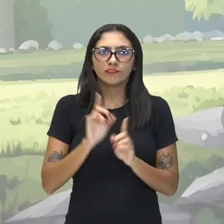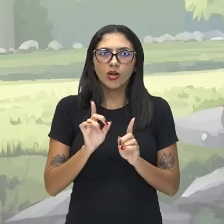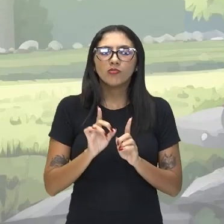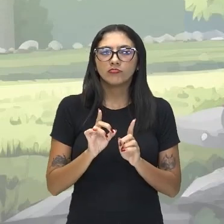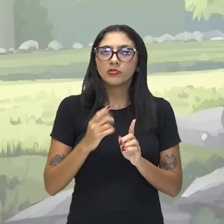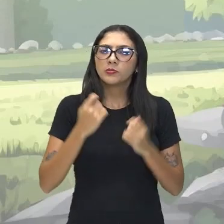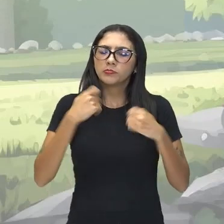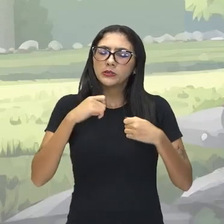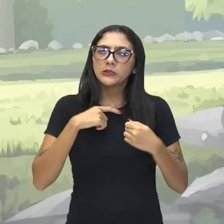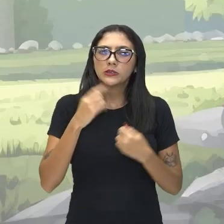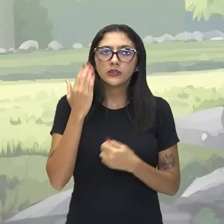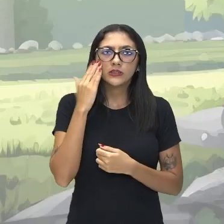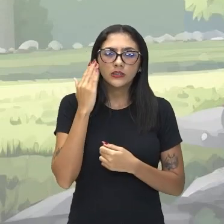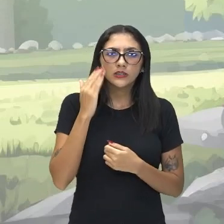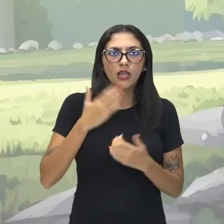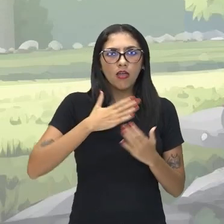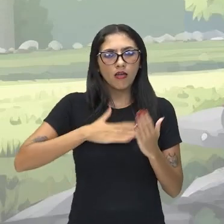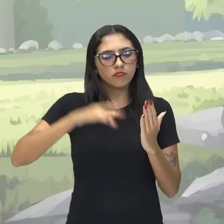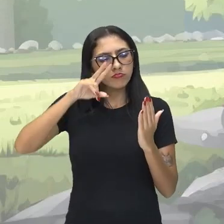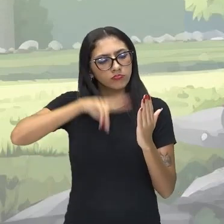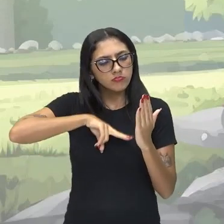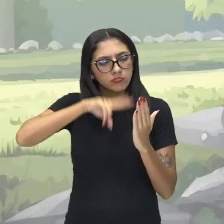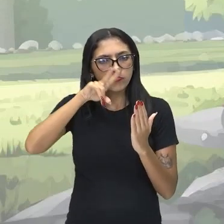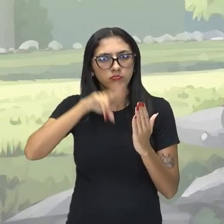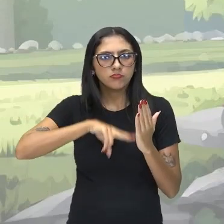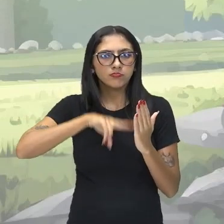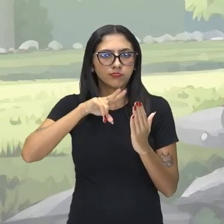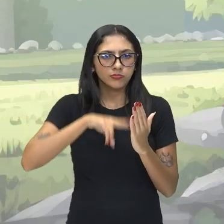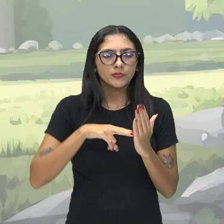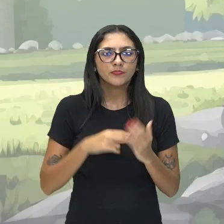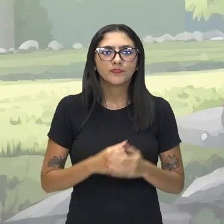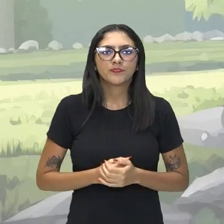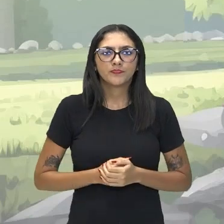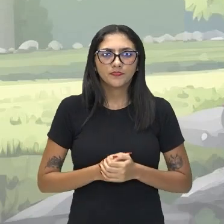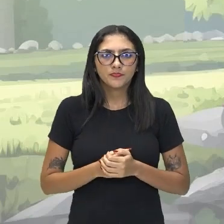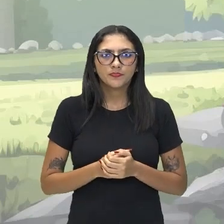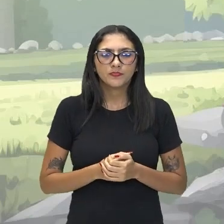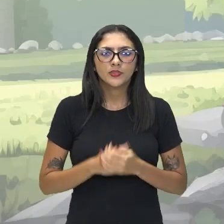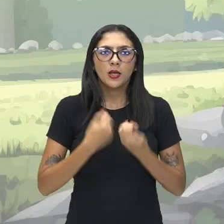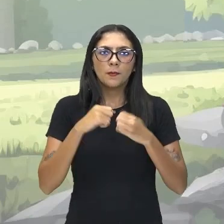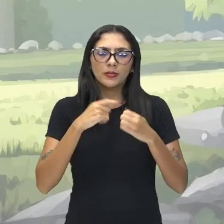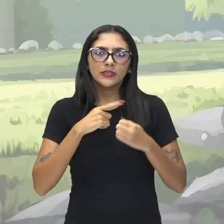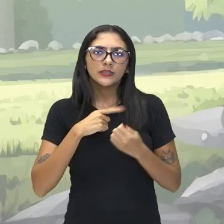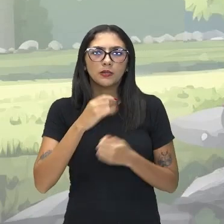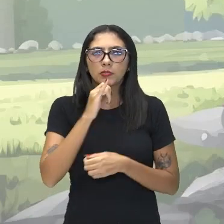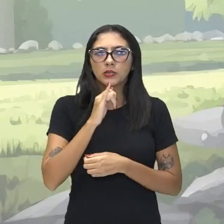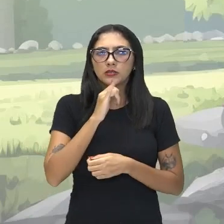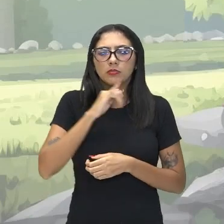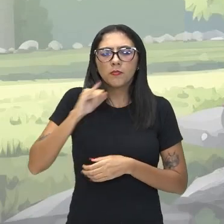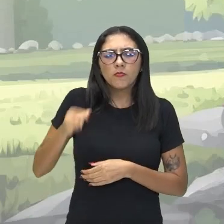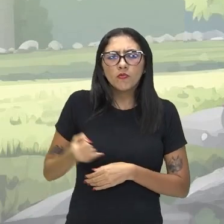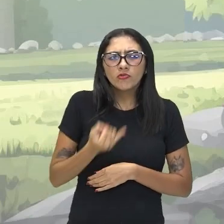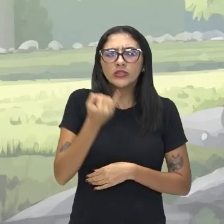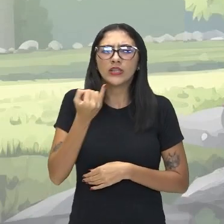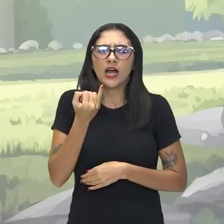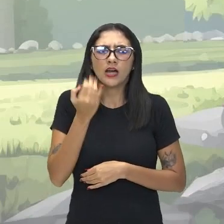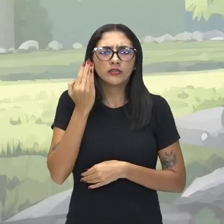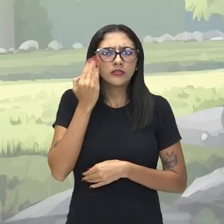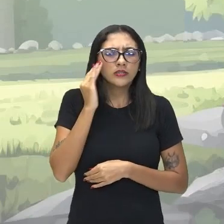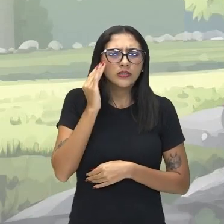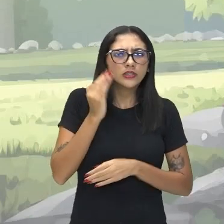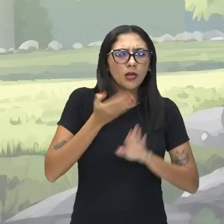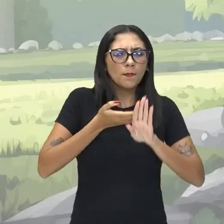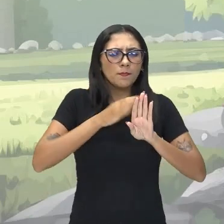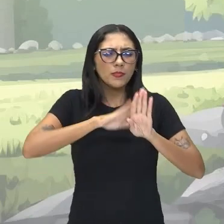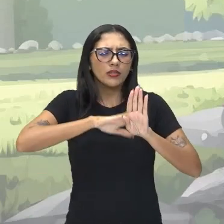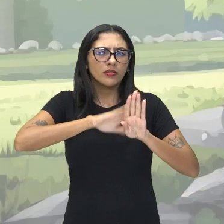além disso, né? Nós temos aí então uma descortinação realmente, né, descobrindo o que tem por trás daquele texto, o que o